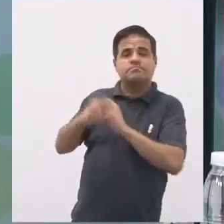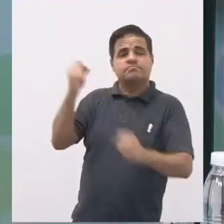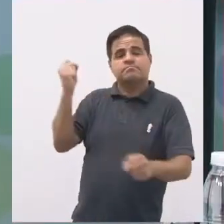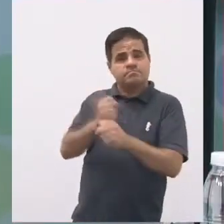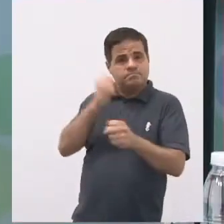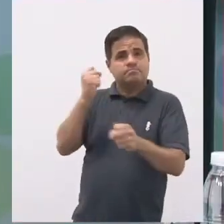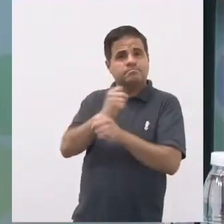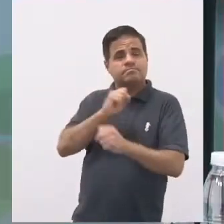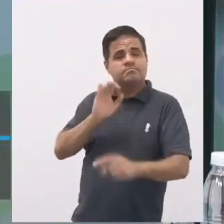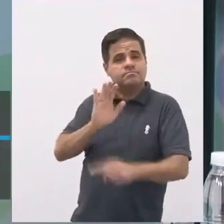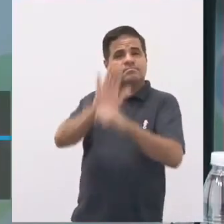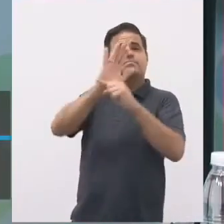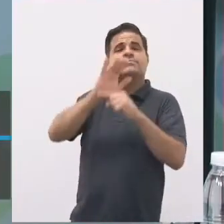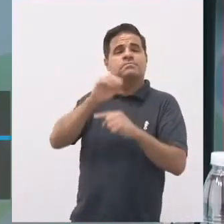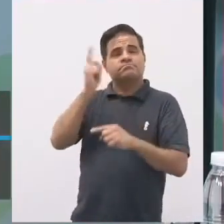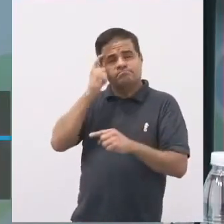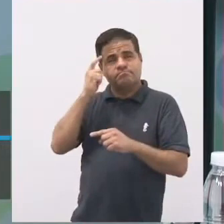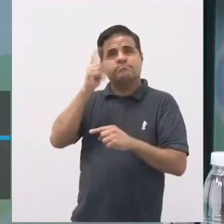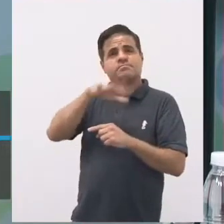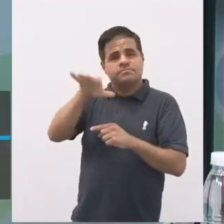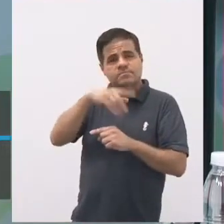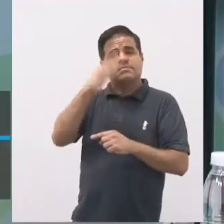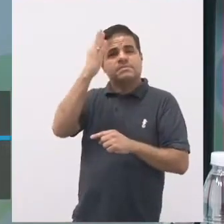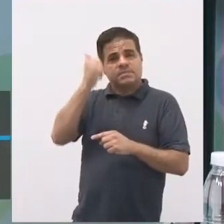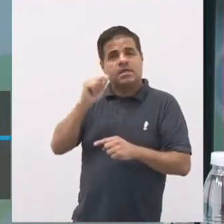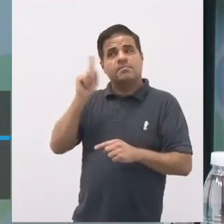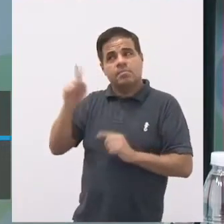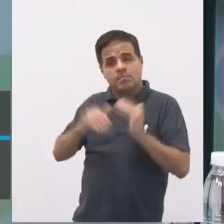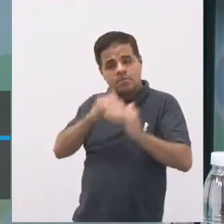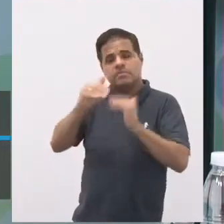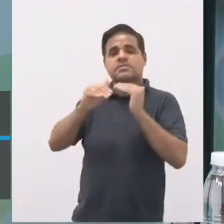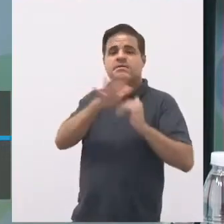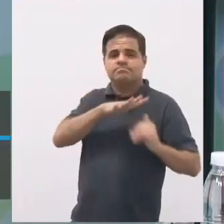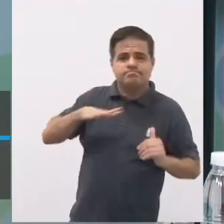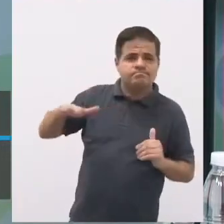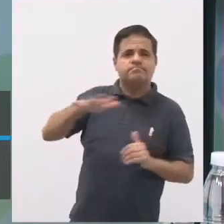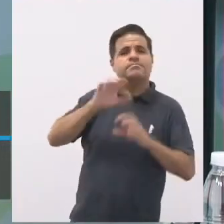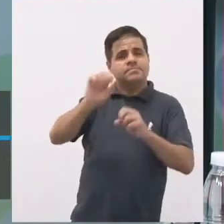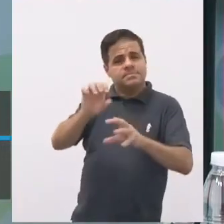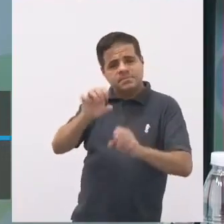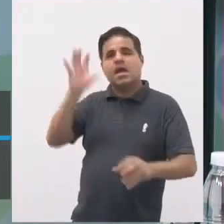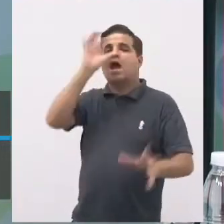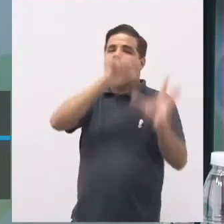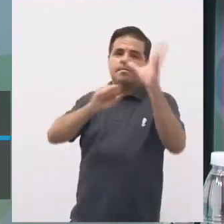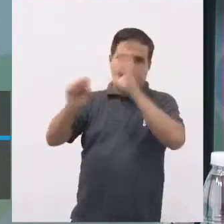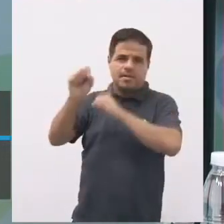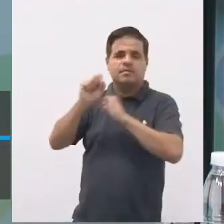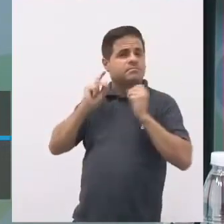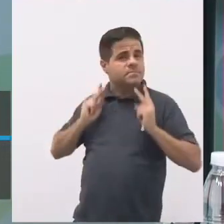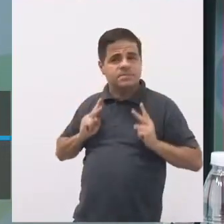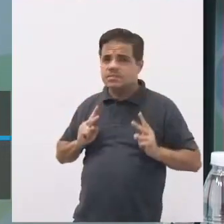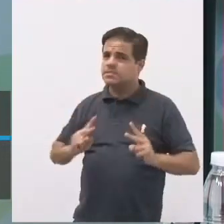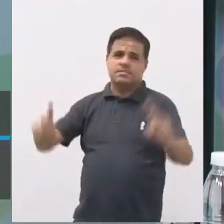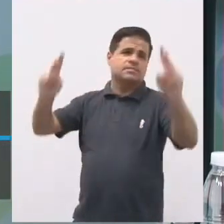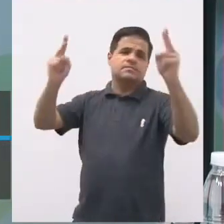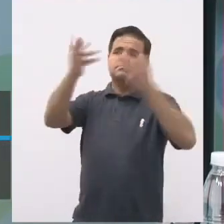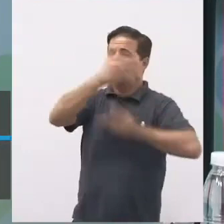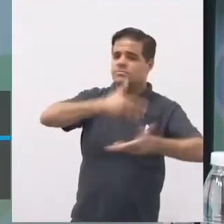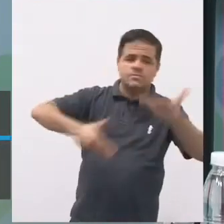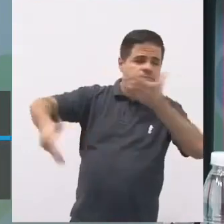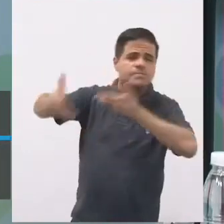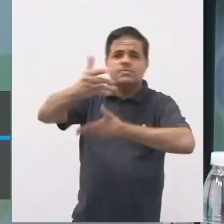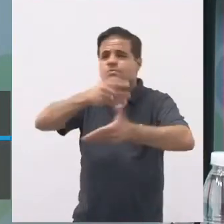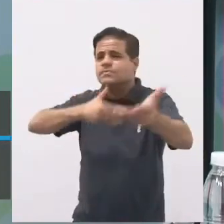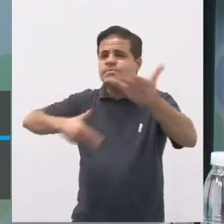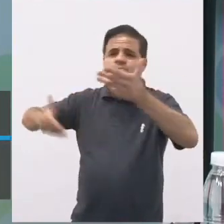construção colaborativa e que a gente sabe que o processo de ensinar e aprender, né, ele está sempre relacionado